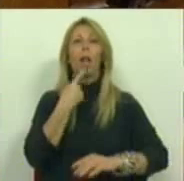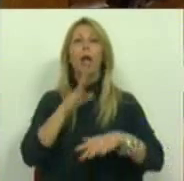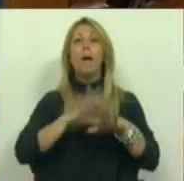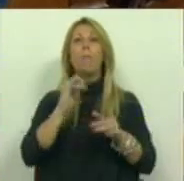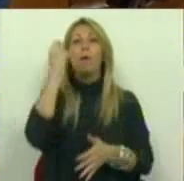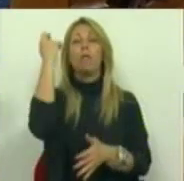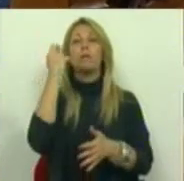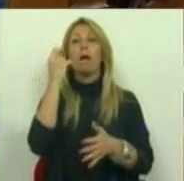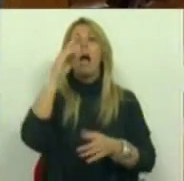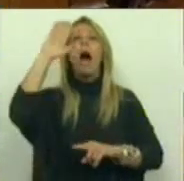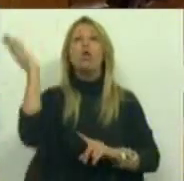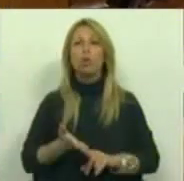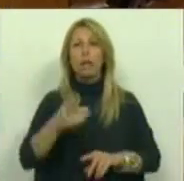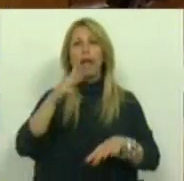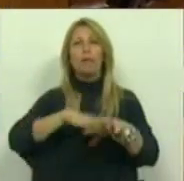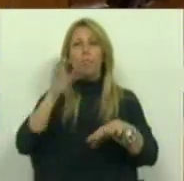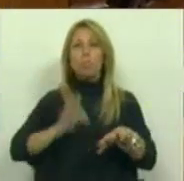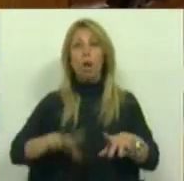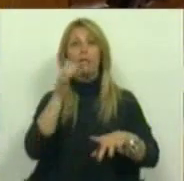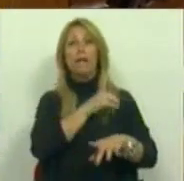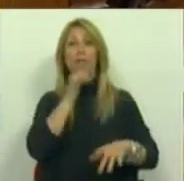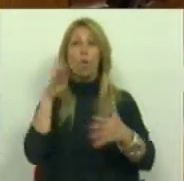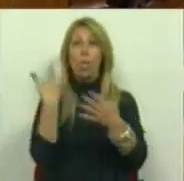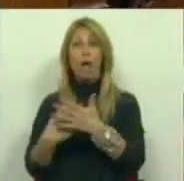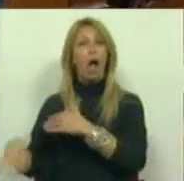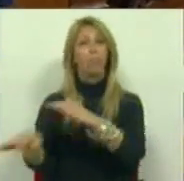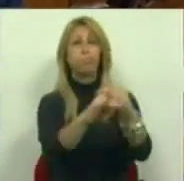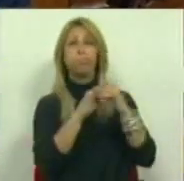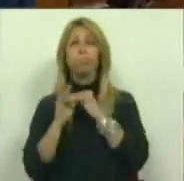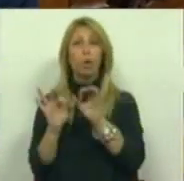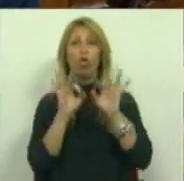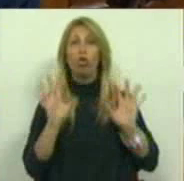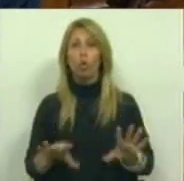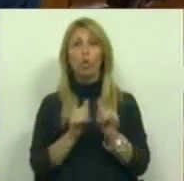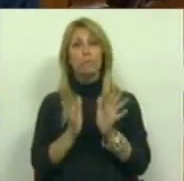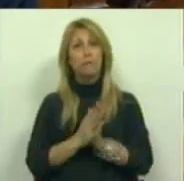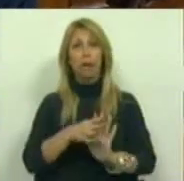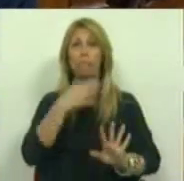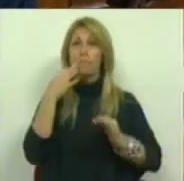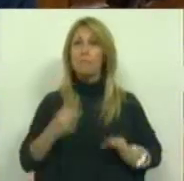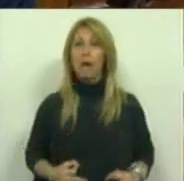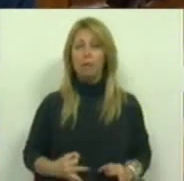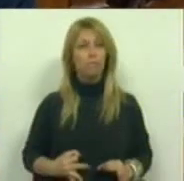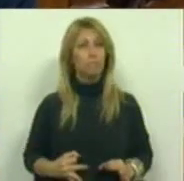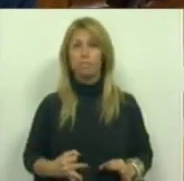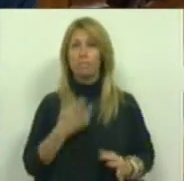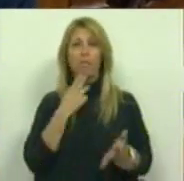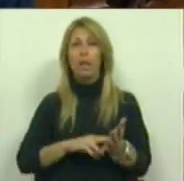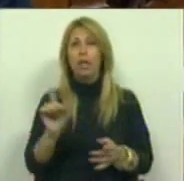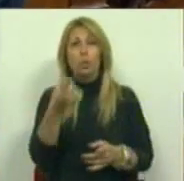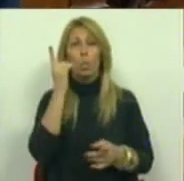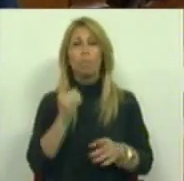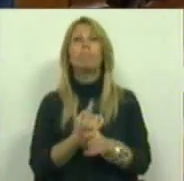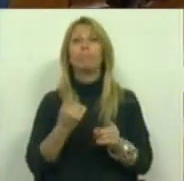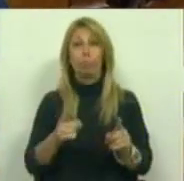devidamente distribuídos não é real. E chocou o país exatamente porque é o dono da segunda maior fortuna nacional